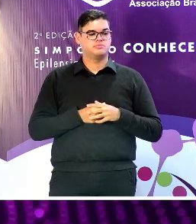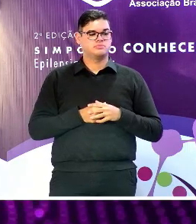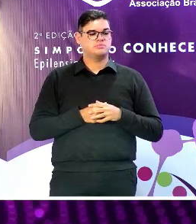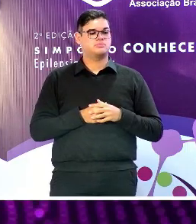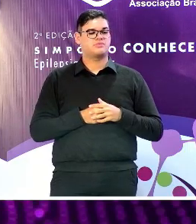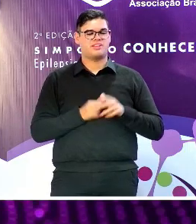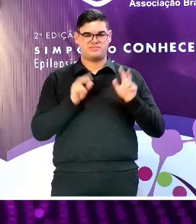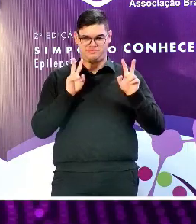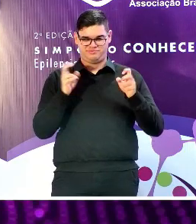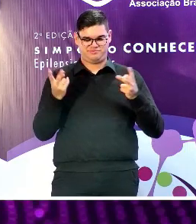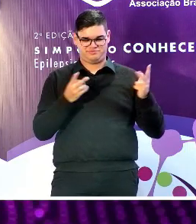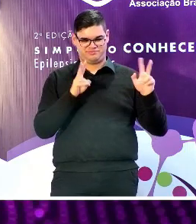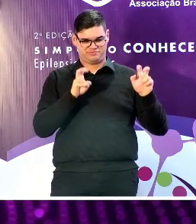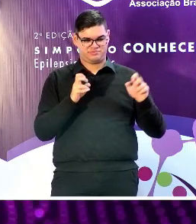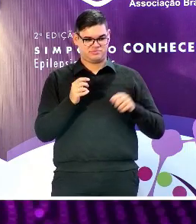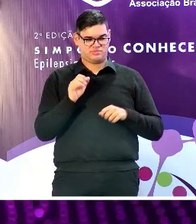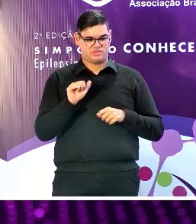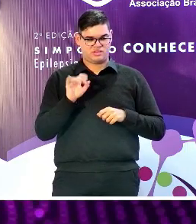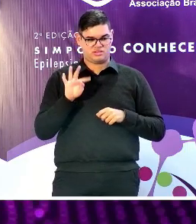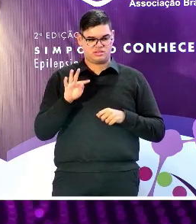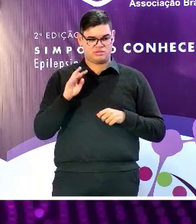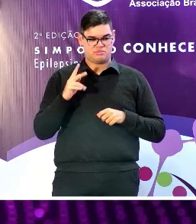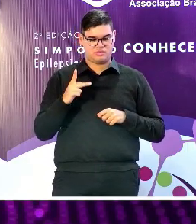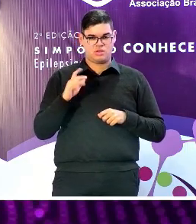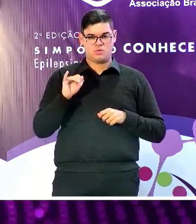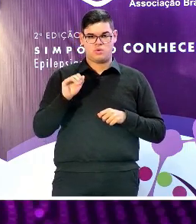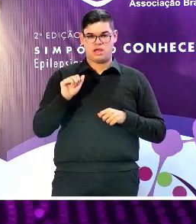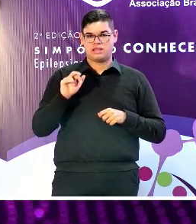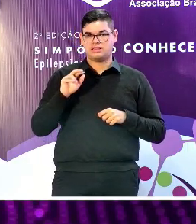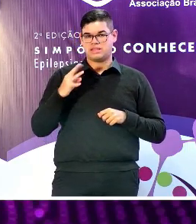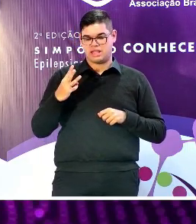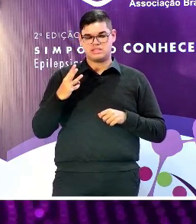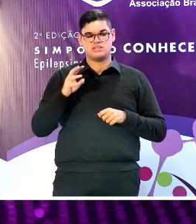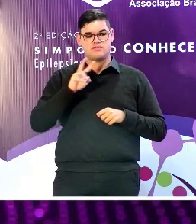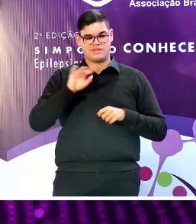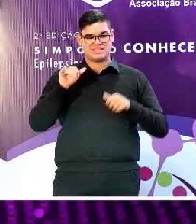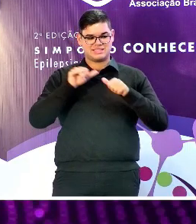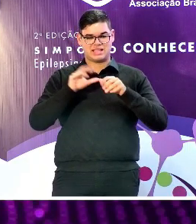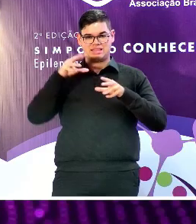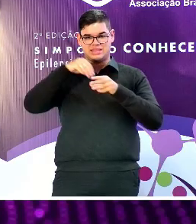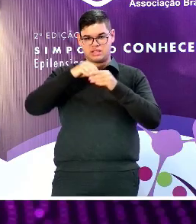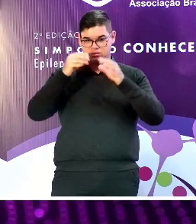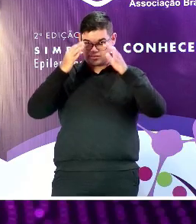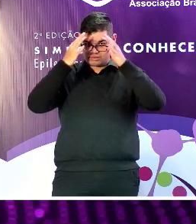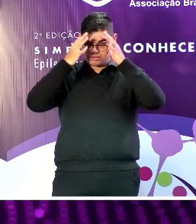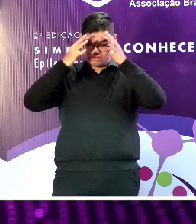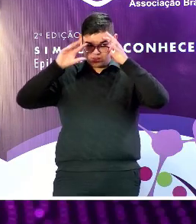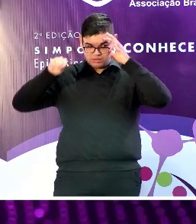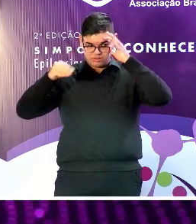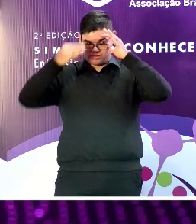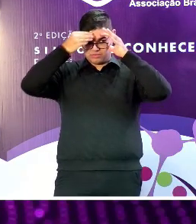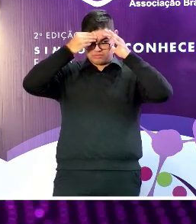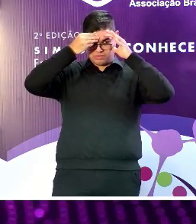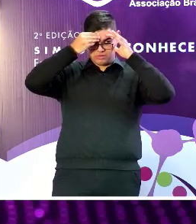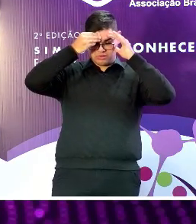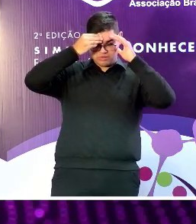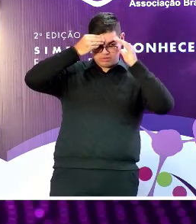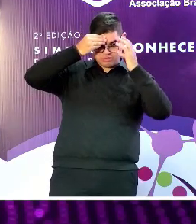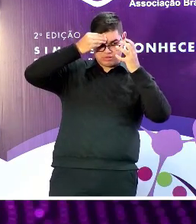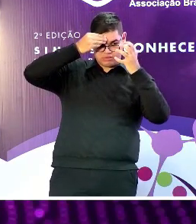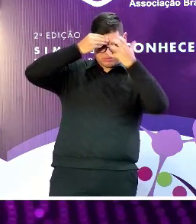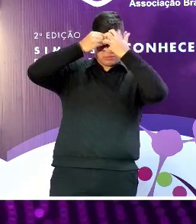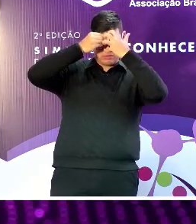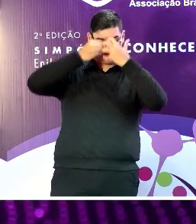isoforma ATP1A3 ela vai estar no neurônio. Então, o que acontece, né, nessa condição, em decorrência da mutação, é que